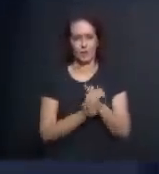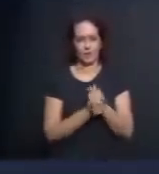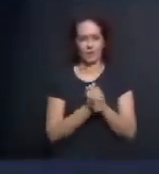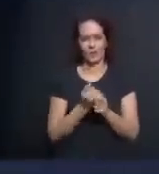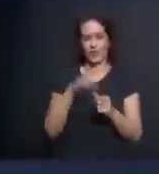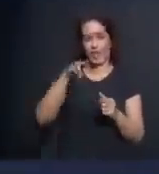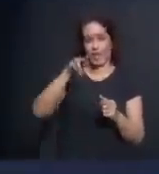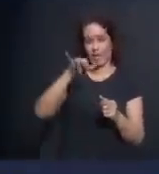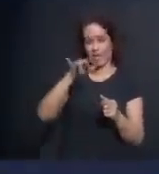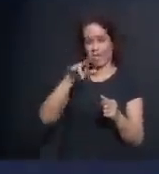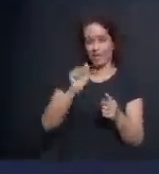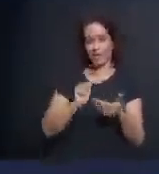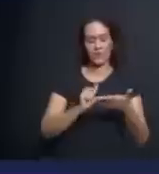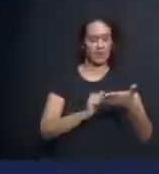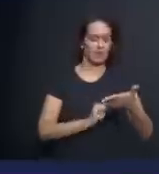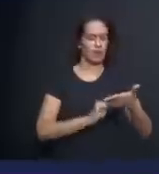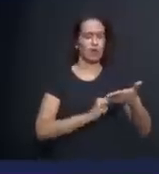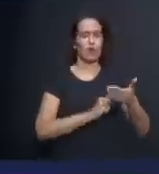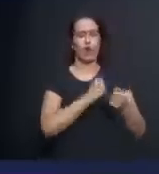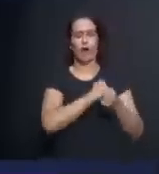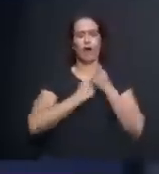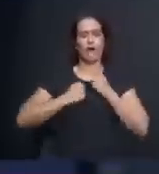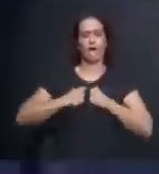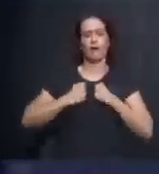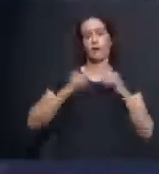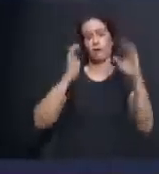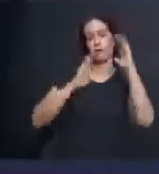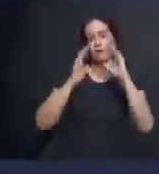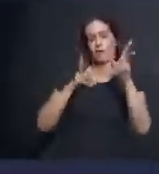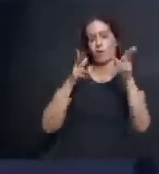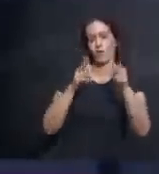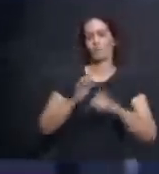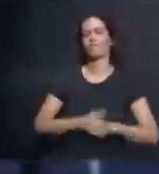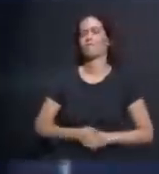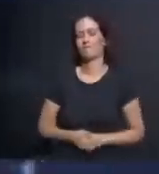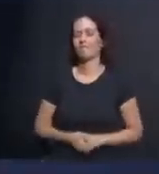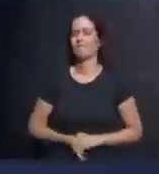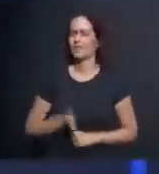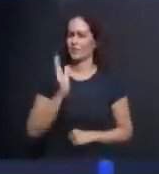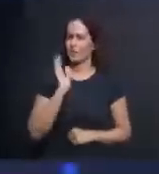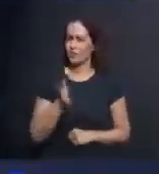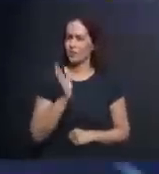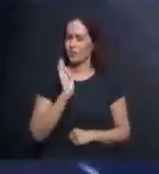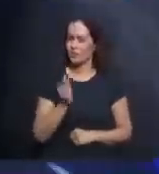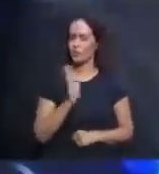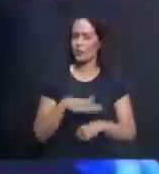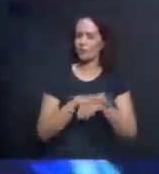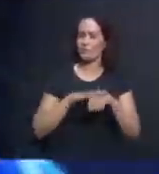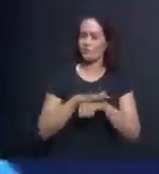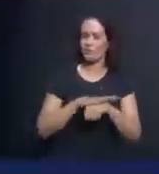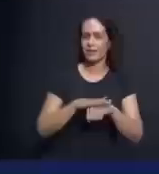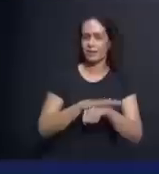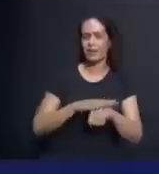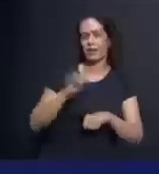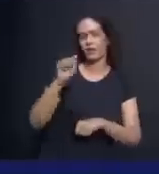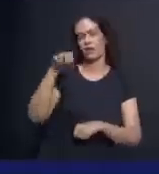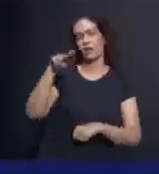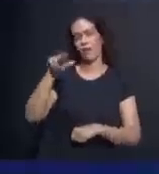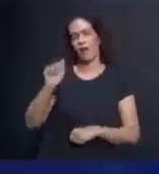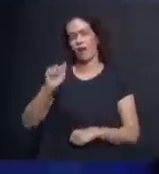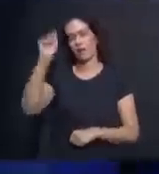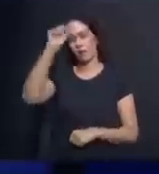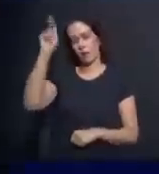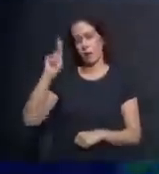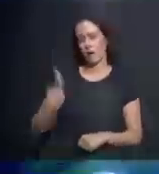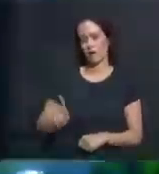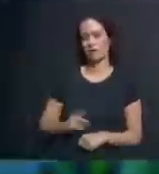e começa a cantar igualzinho. Gente, eu já fui em igrejas, eu já falei isso com a Ana, eu já fui em igrejas que eu vi as pessoas no meio do